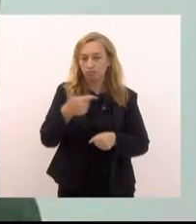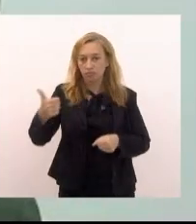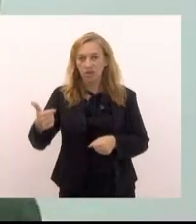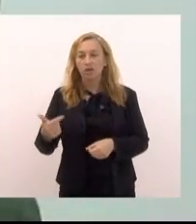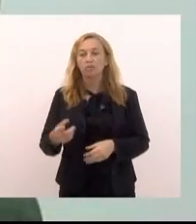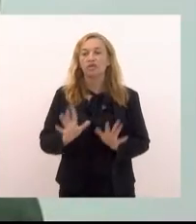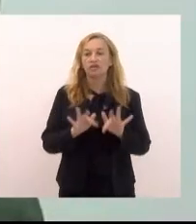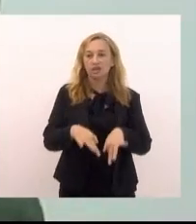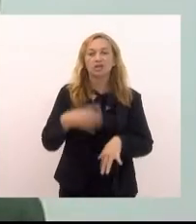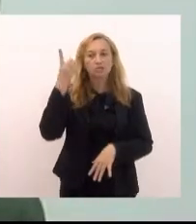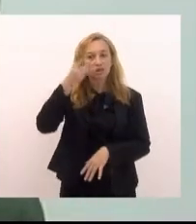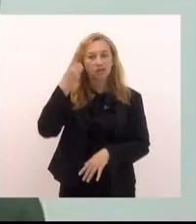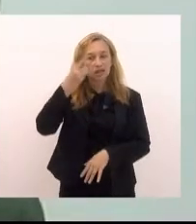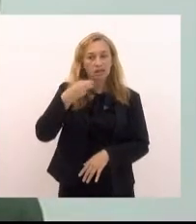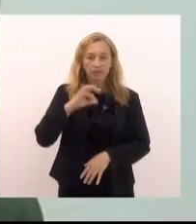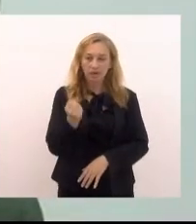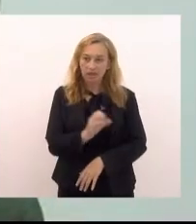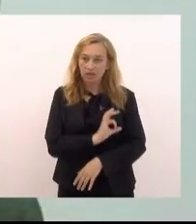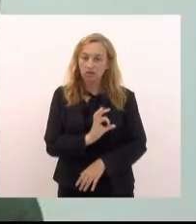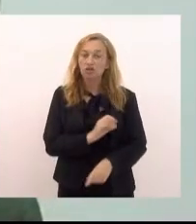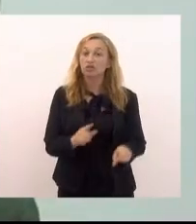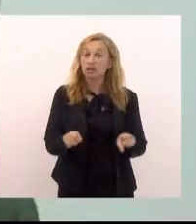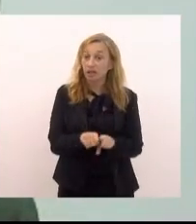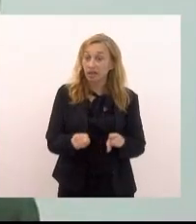Marta Rocha, ainda tem,